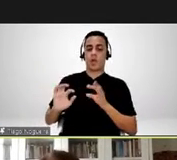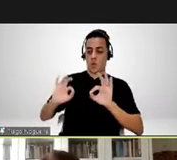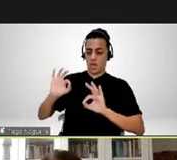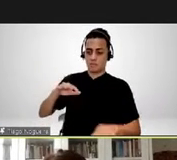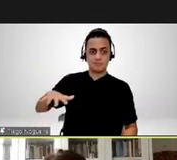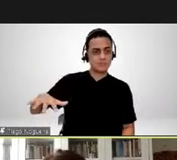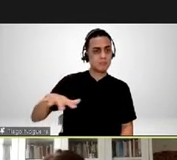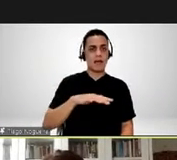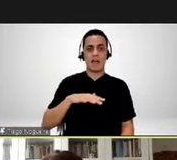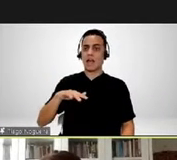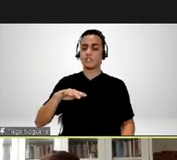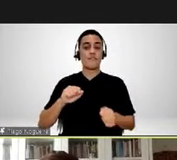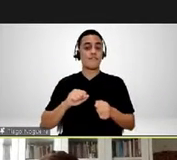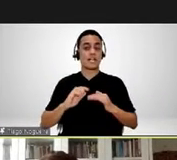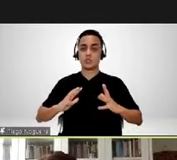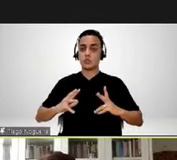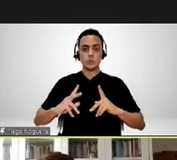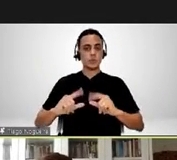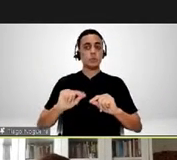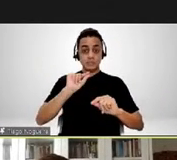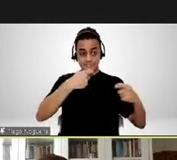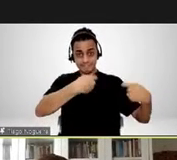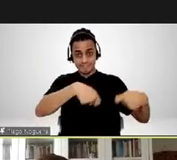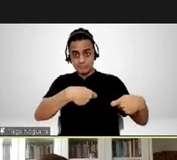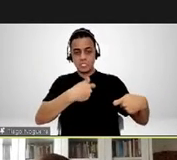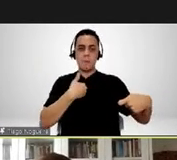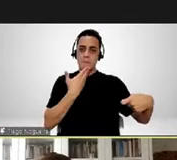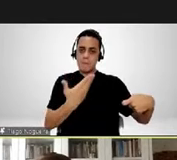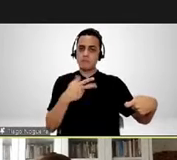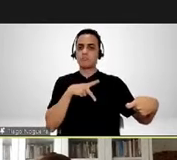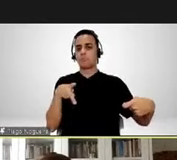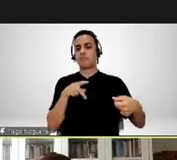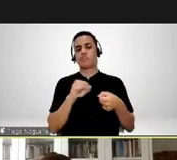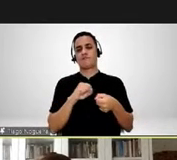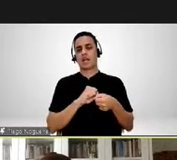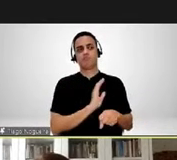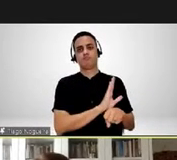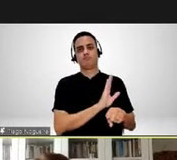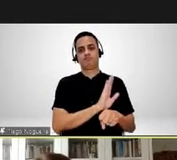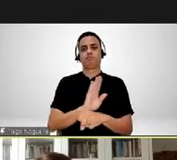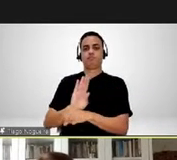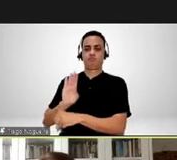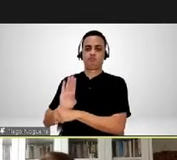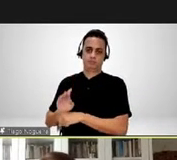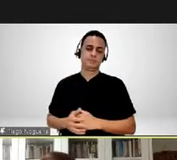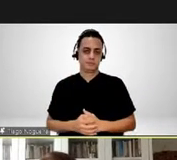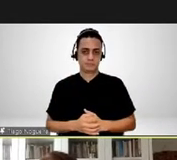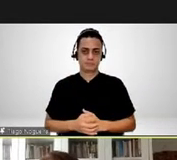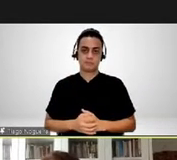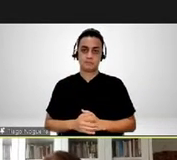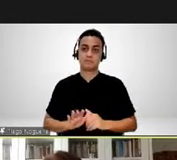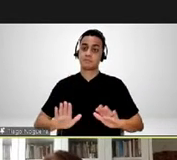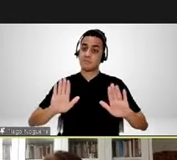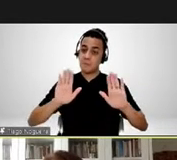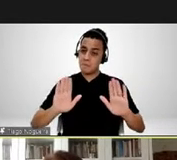de tudo que era possível ali. Não obstante,